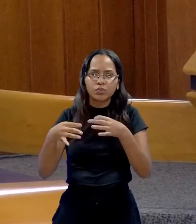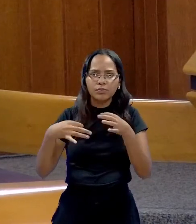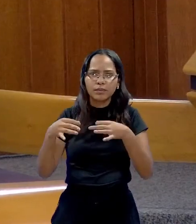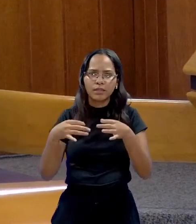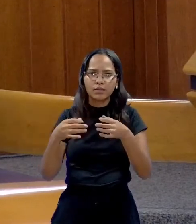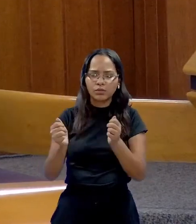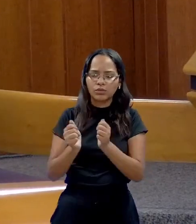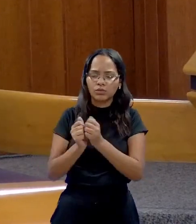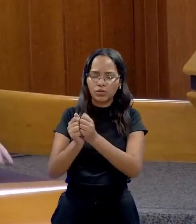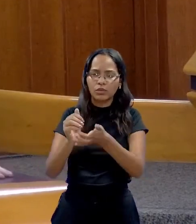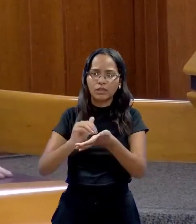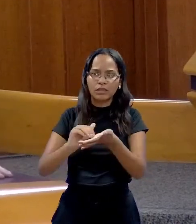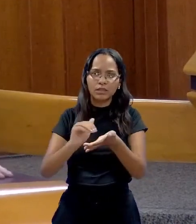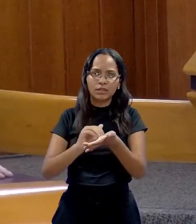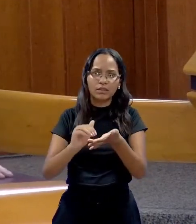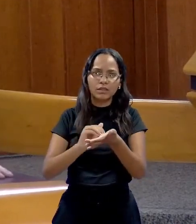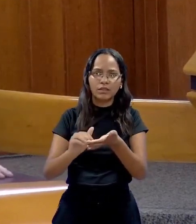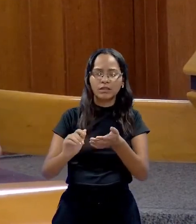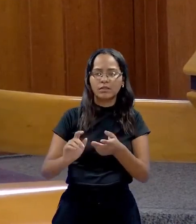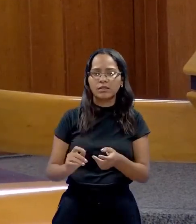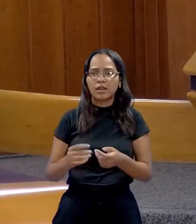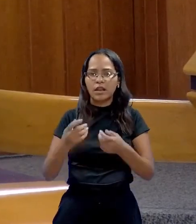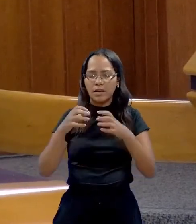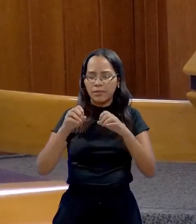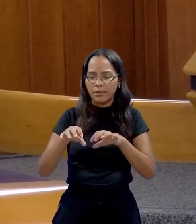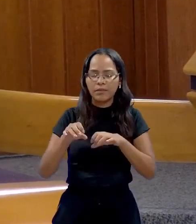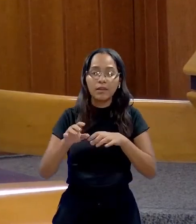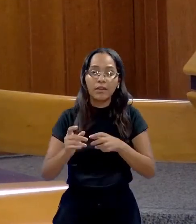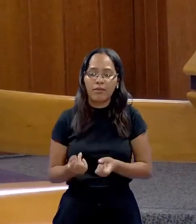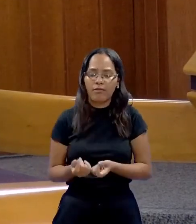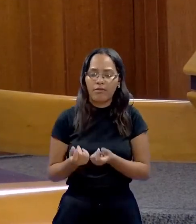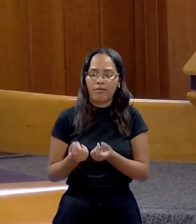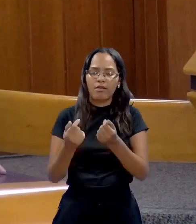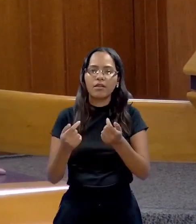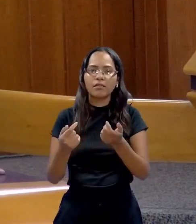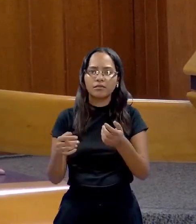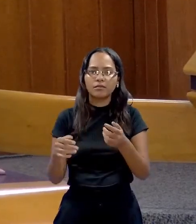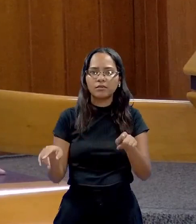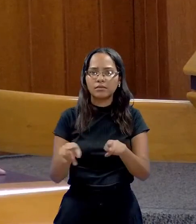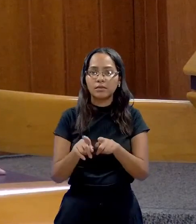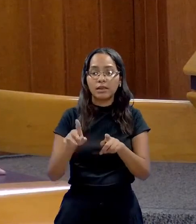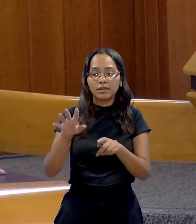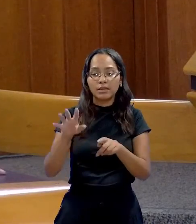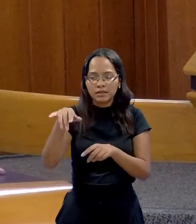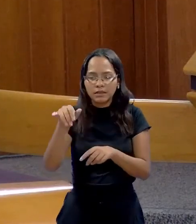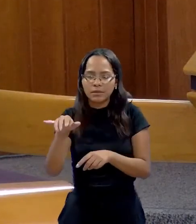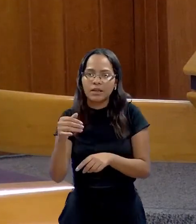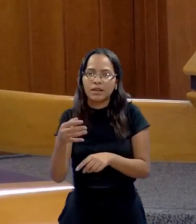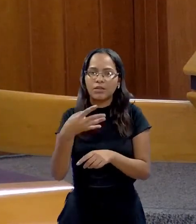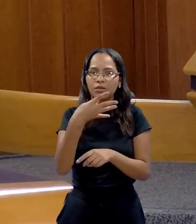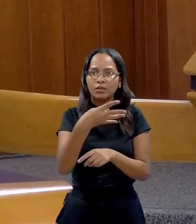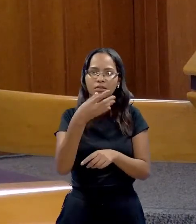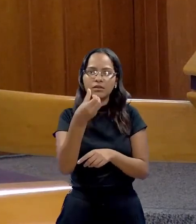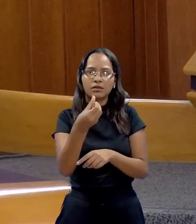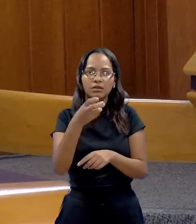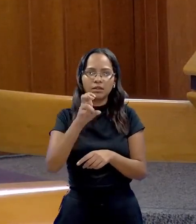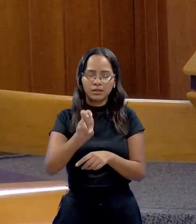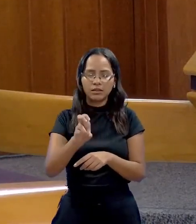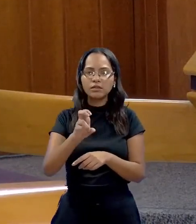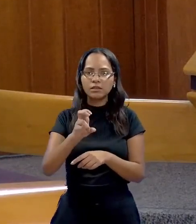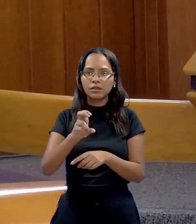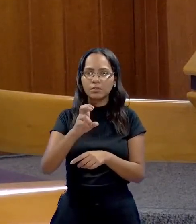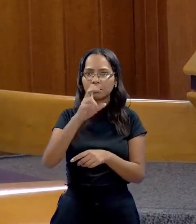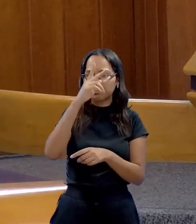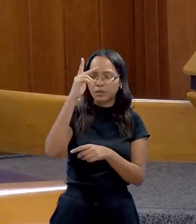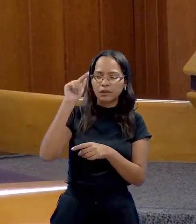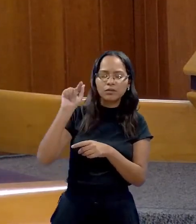Educação, Finanças e Secretaria Municipal de Administração para que haja a convocação dos 465 profissionais. Então, o